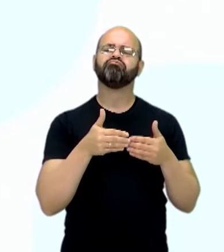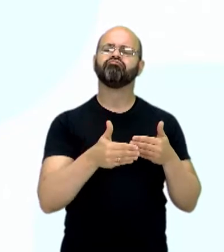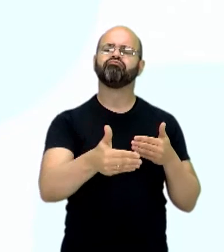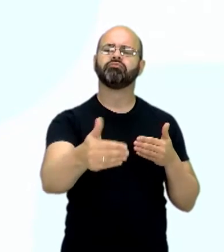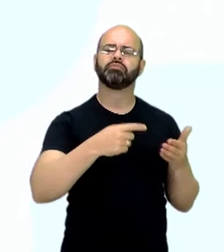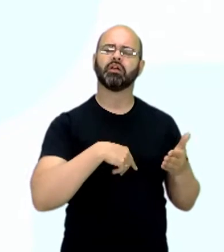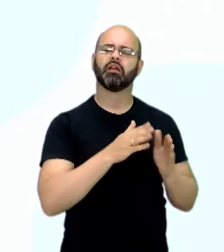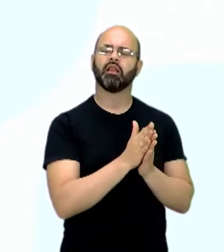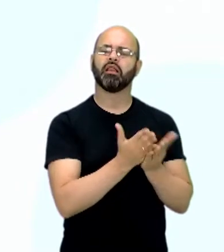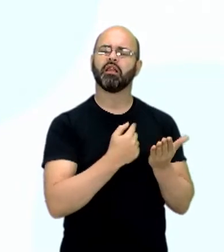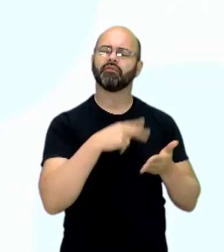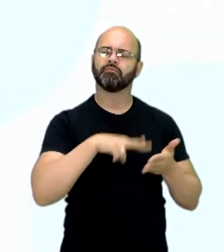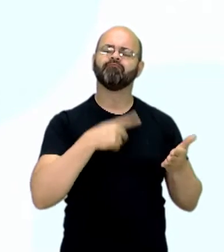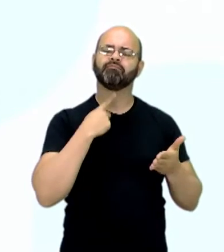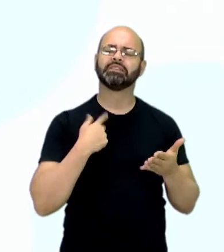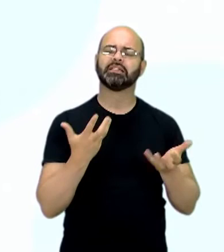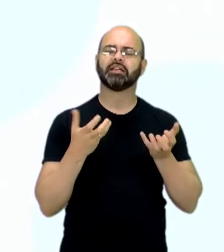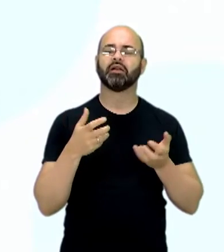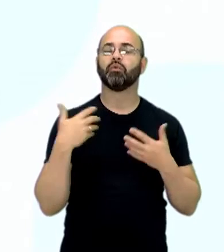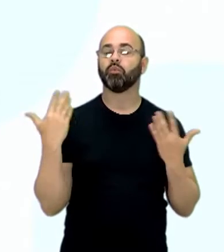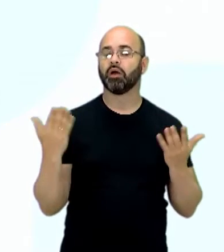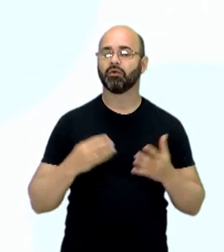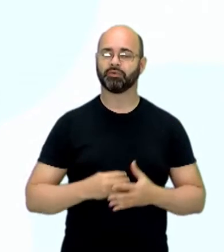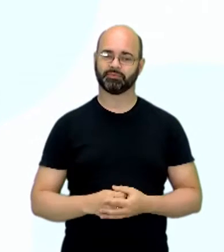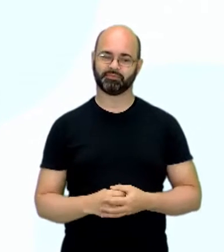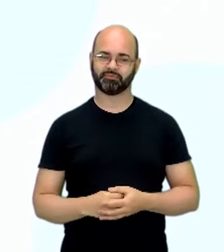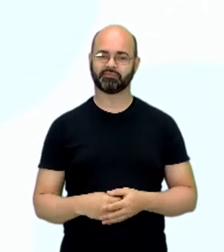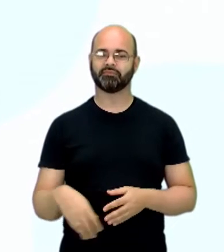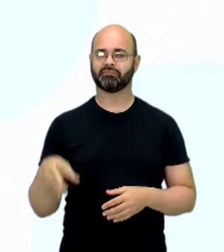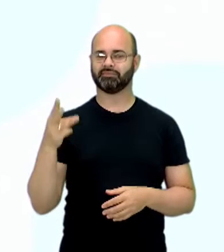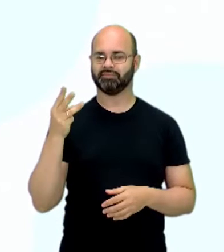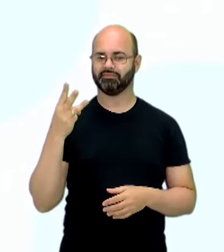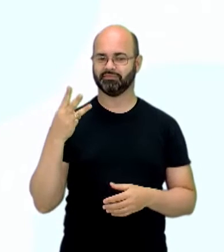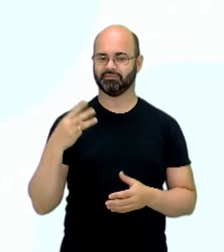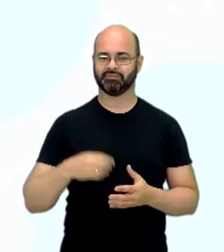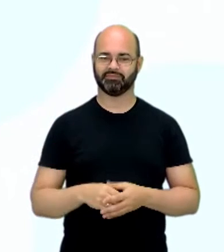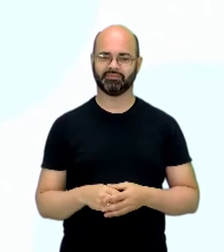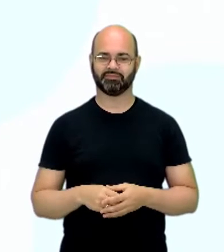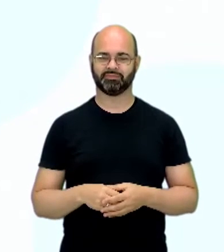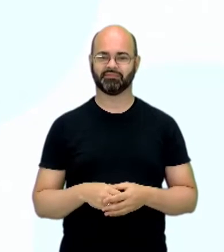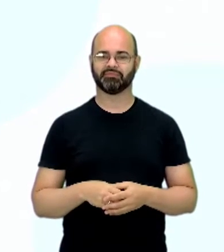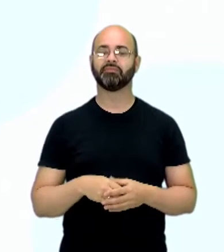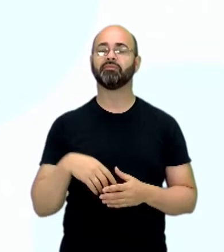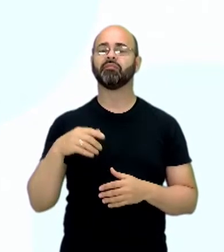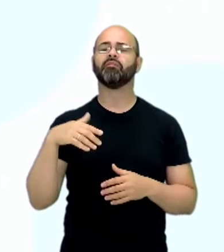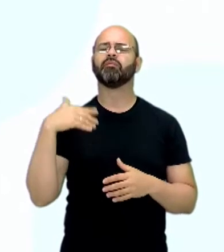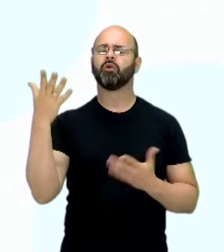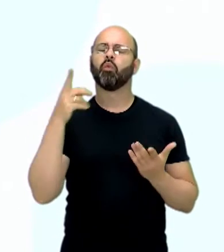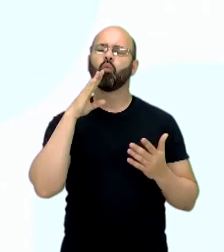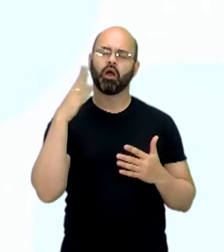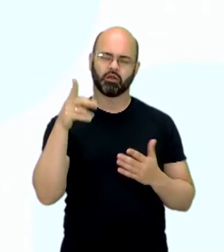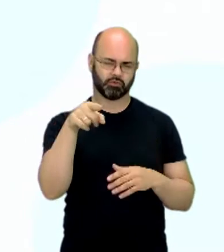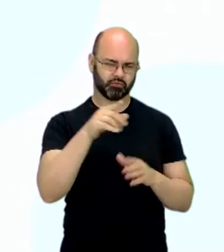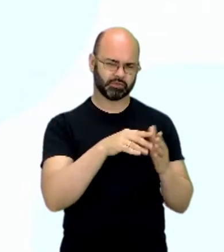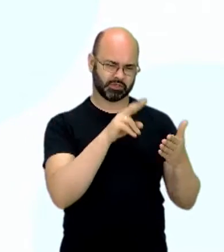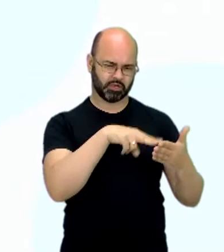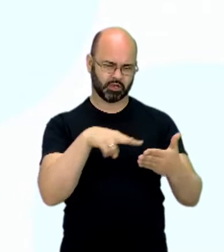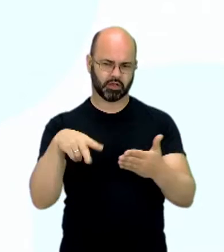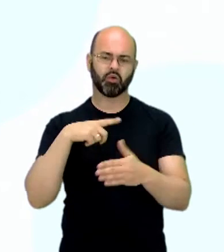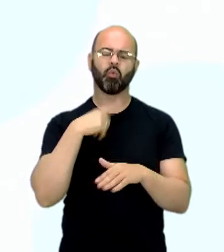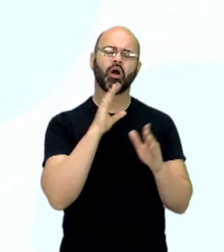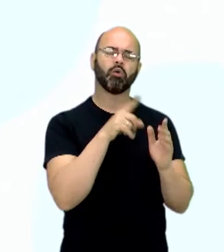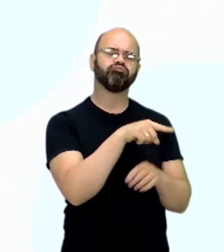você gostaria de ler? And number 3. Which criteria do you use to decide what to read?